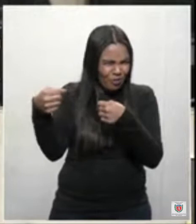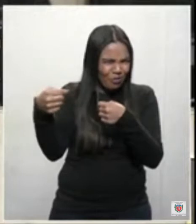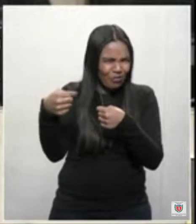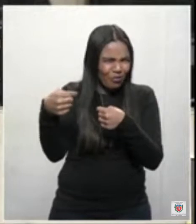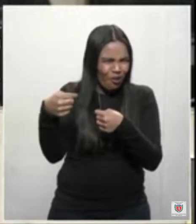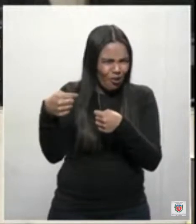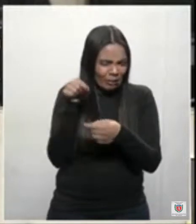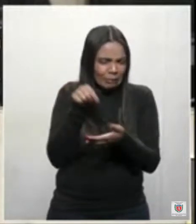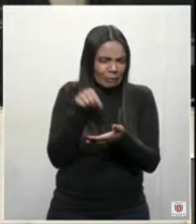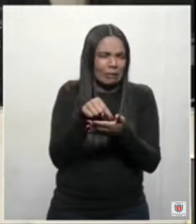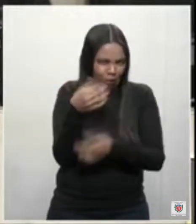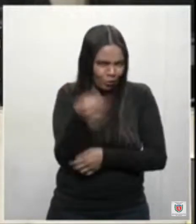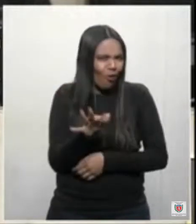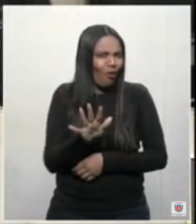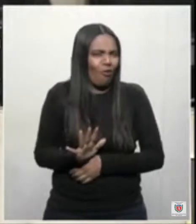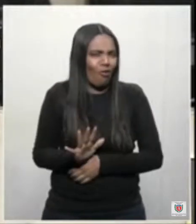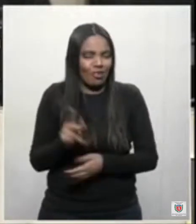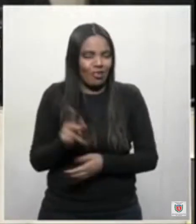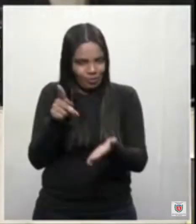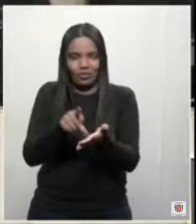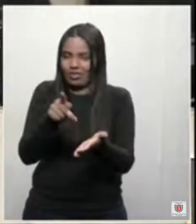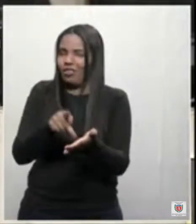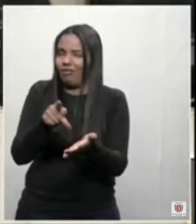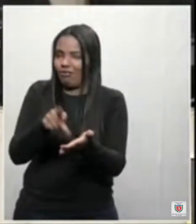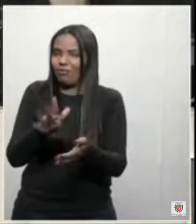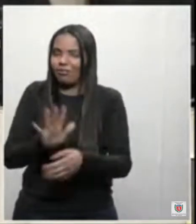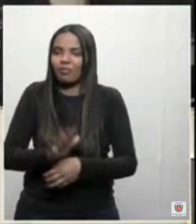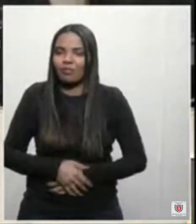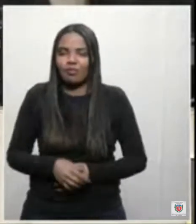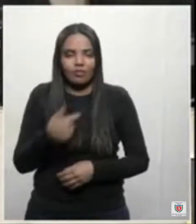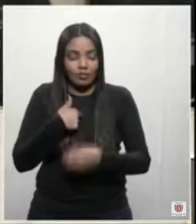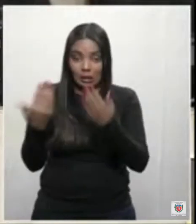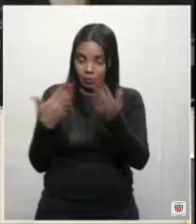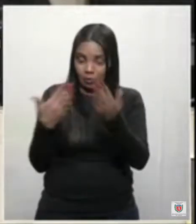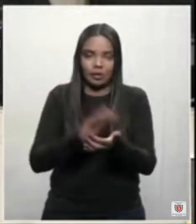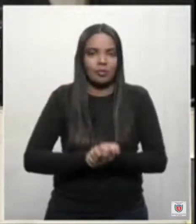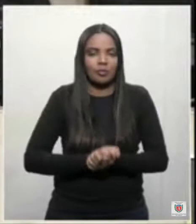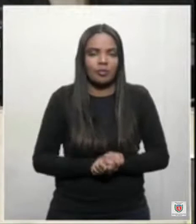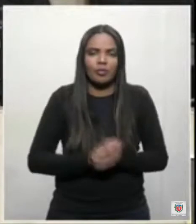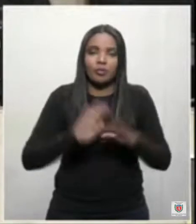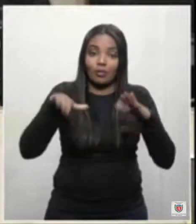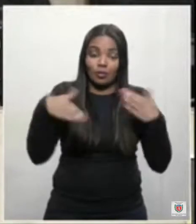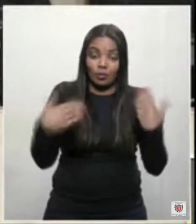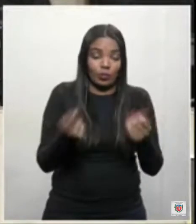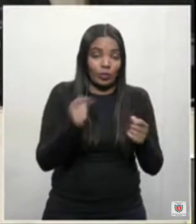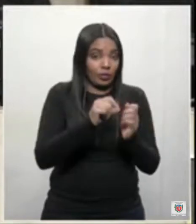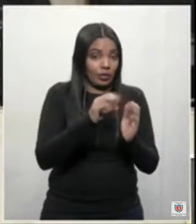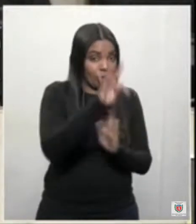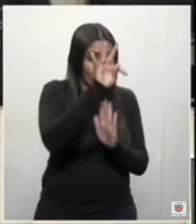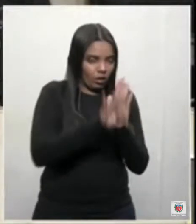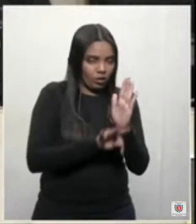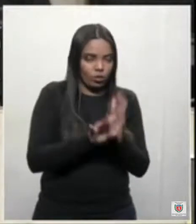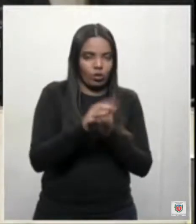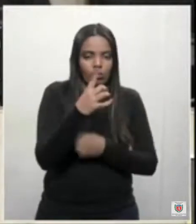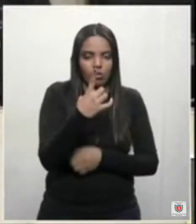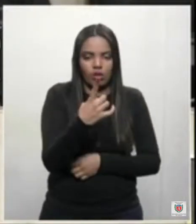naquelas feridas. É verdade, é verdade. Vamos analisar. Quando o Keynes escreveu ali em